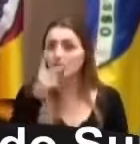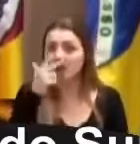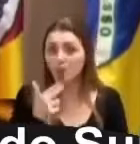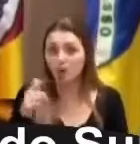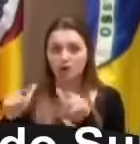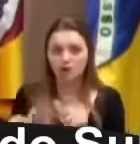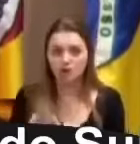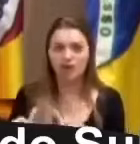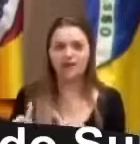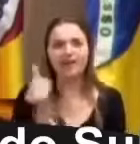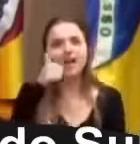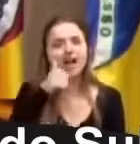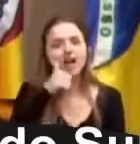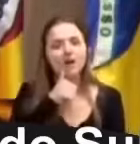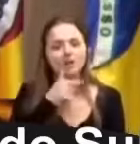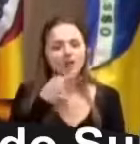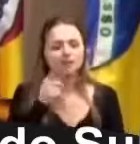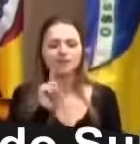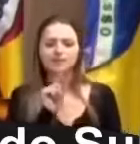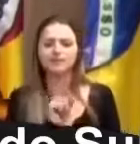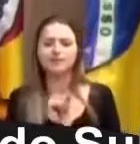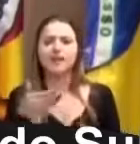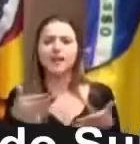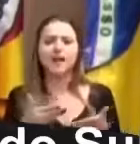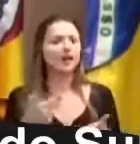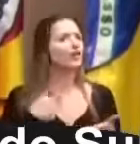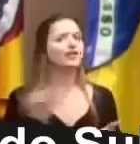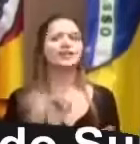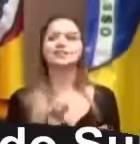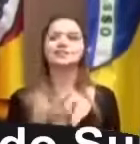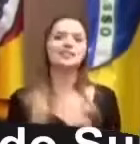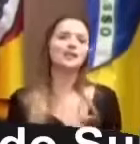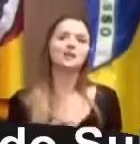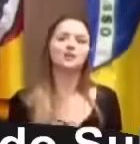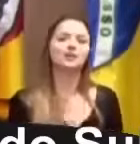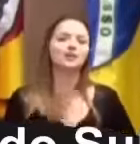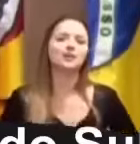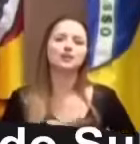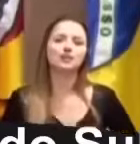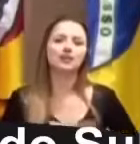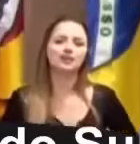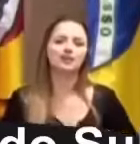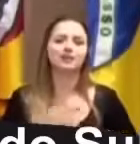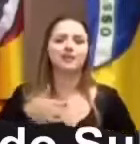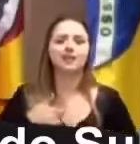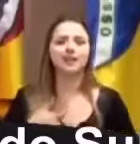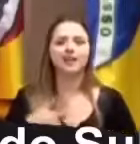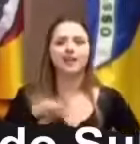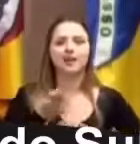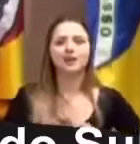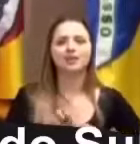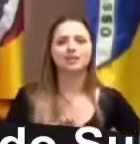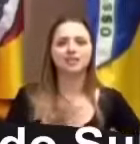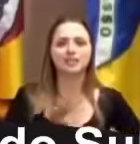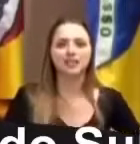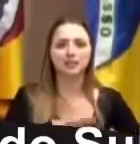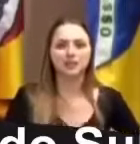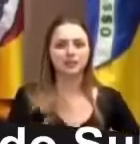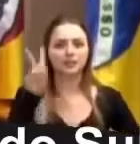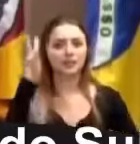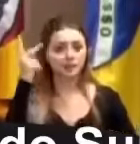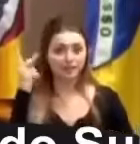lá, ela me falou, general, agora eu não sou mais professora de matemática, eu estou dando aula de